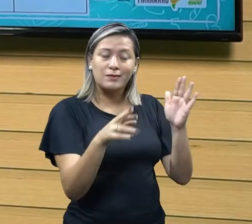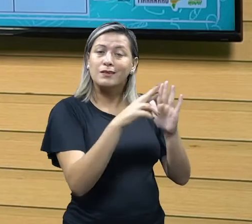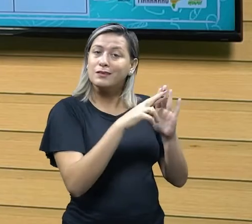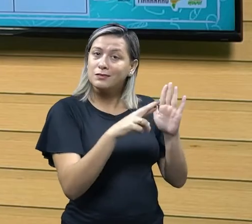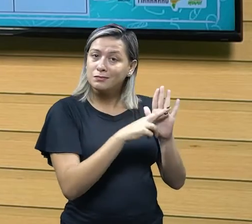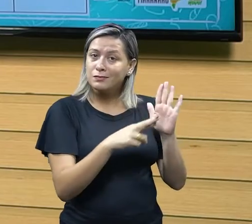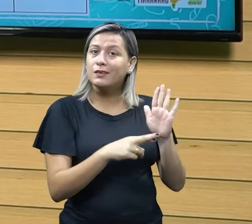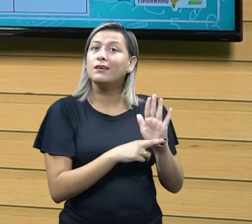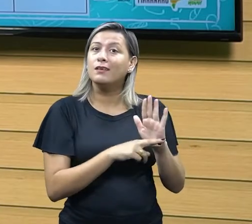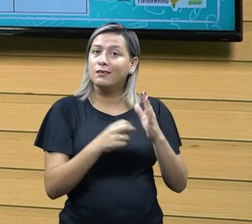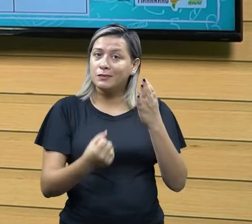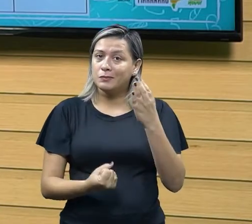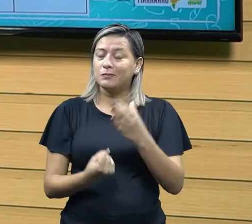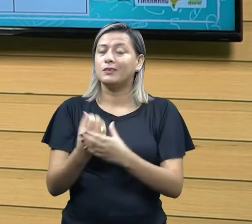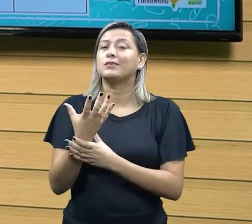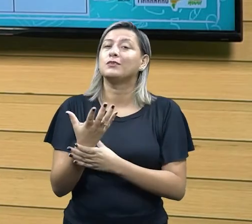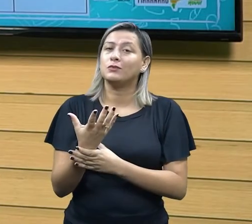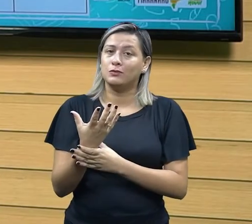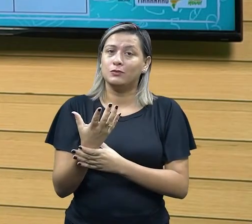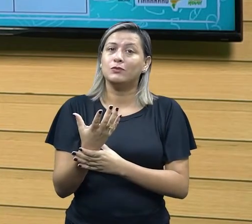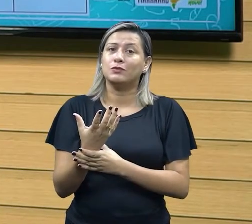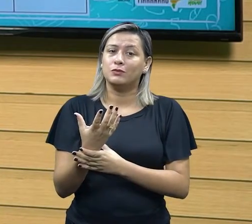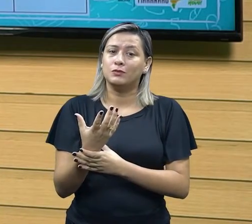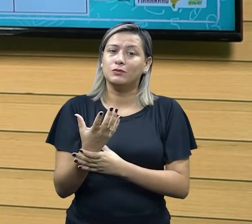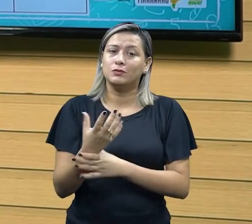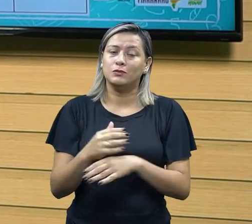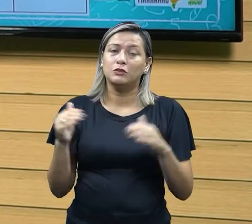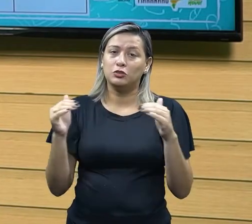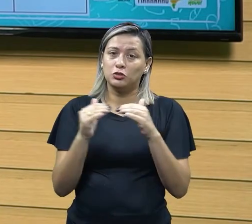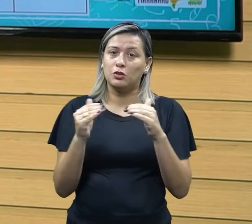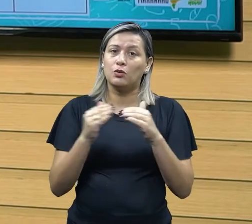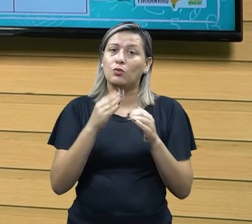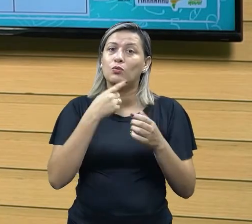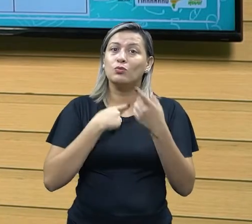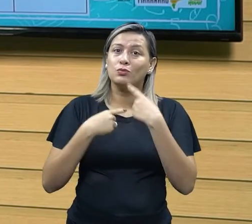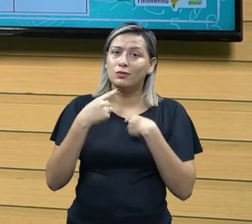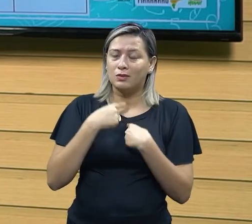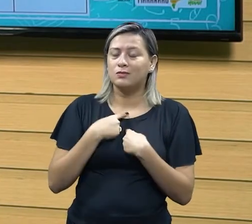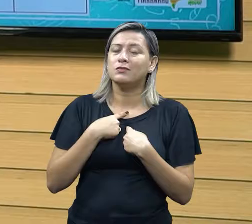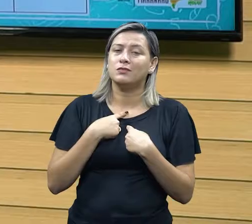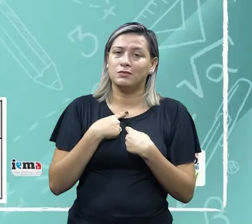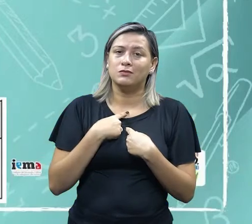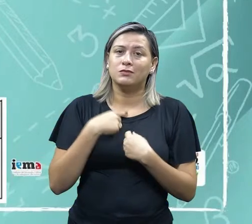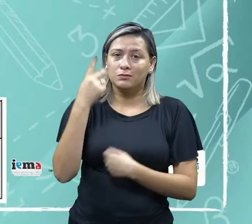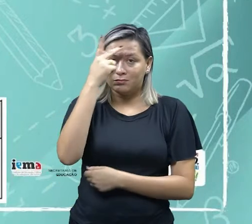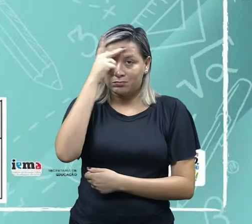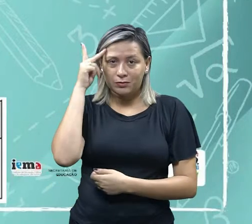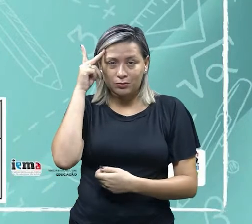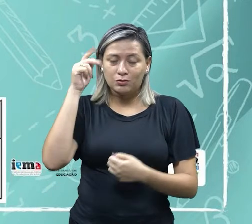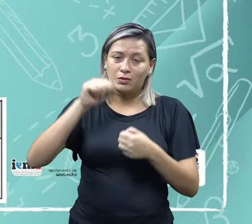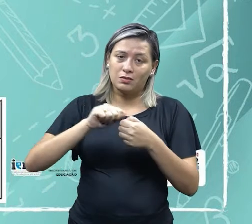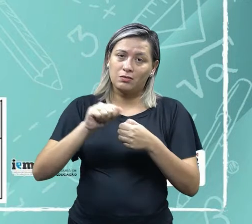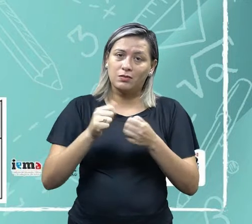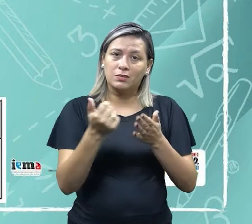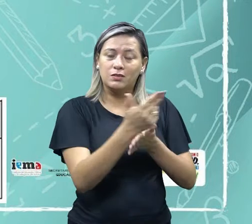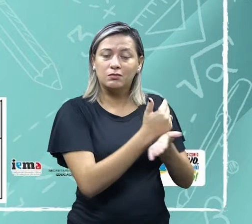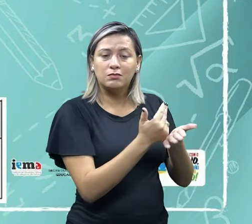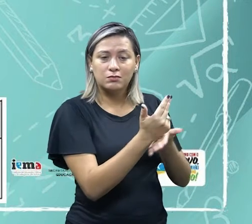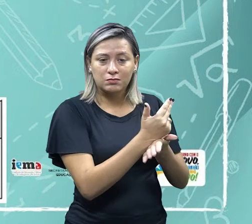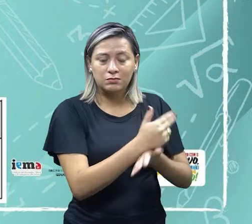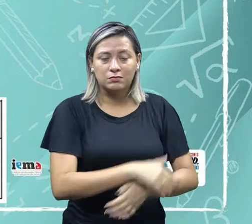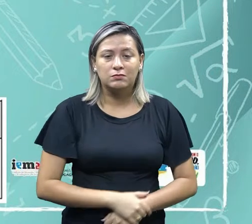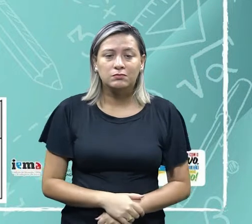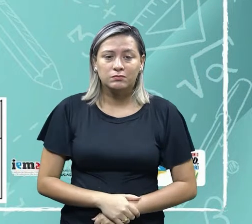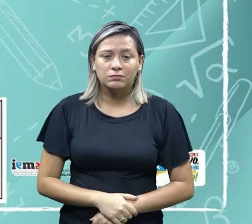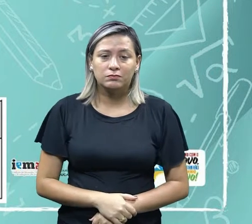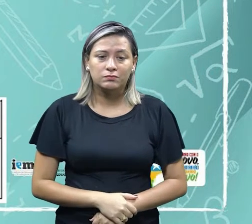regra, para que eles sejam criados da forma que a gente pretende que fique no final. Então, uma das formas é o